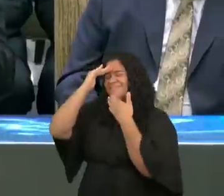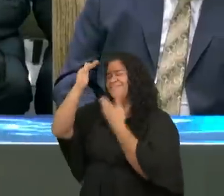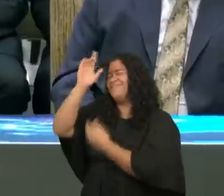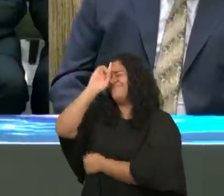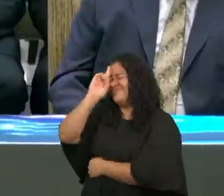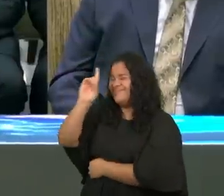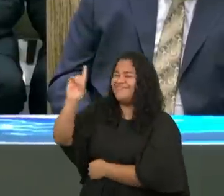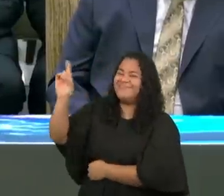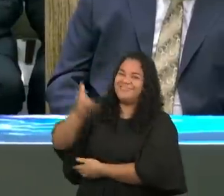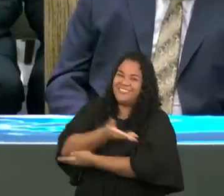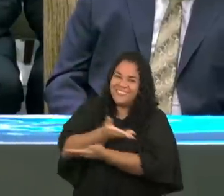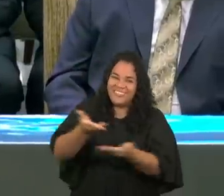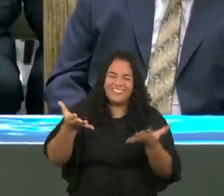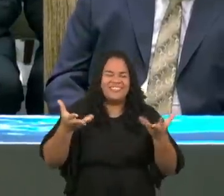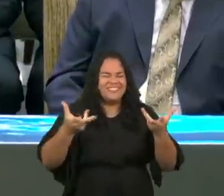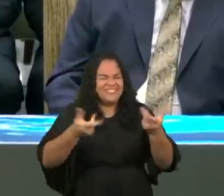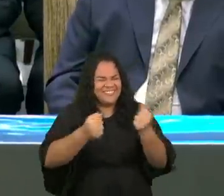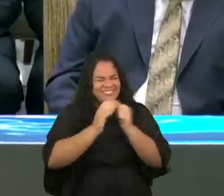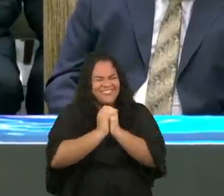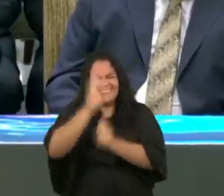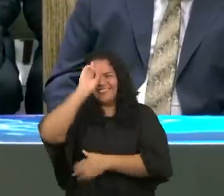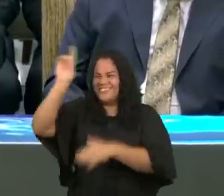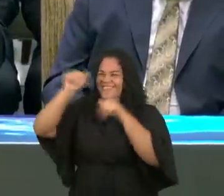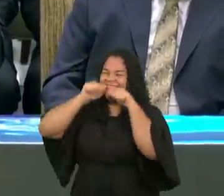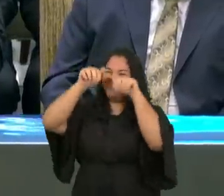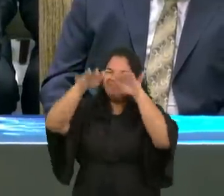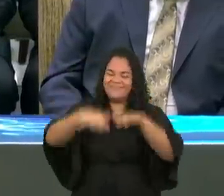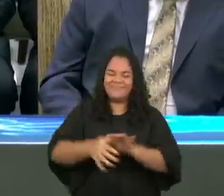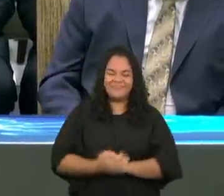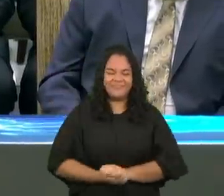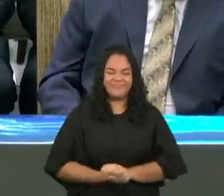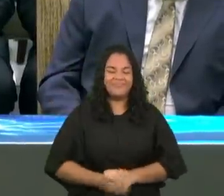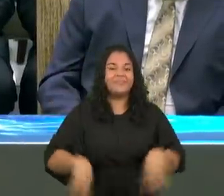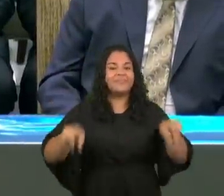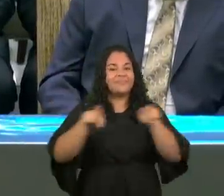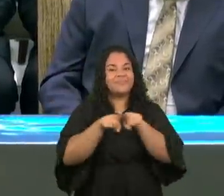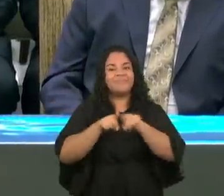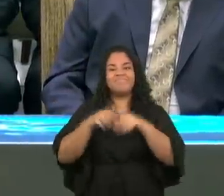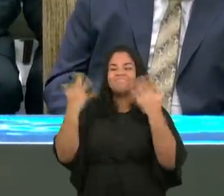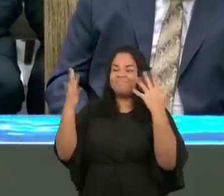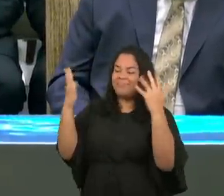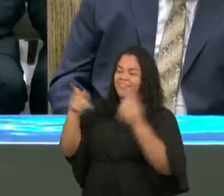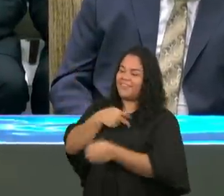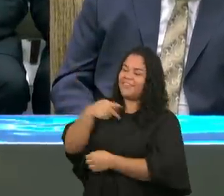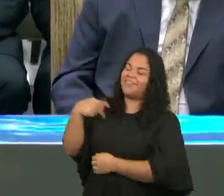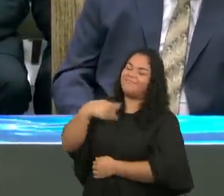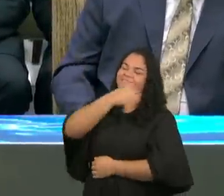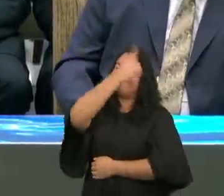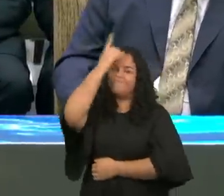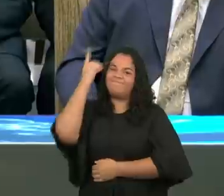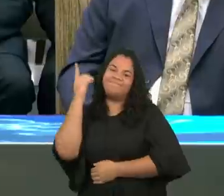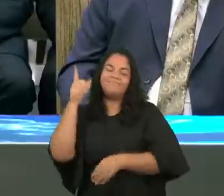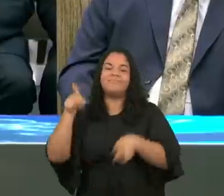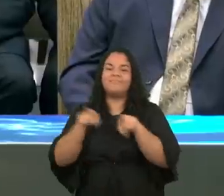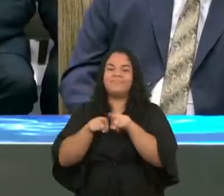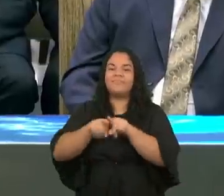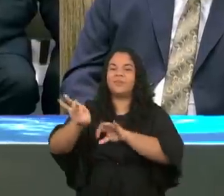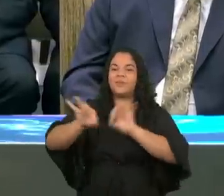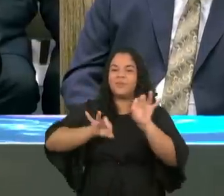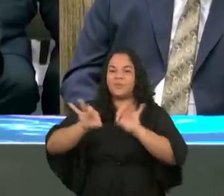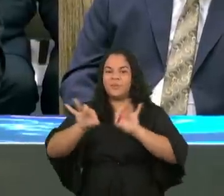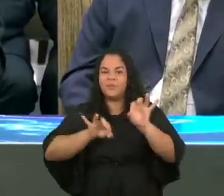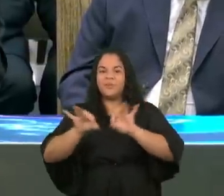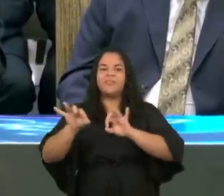coral abençoado. Queridos, parabenizar nosso pastor presidente pela realização, pelo apoio